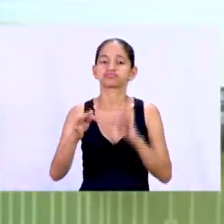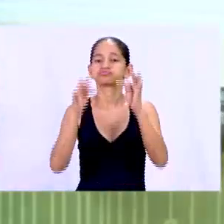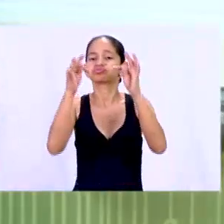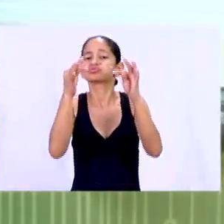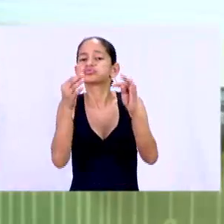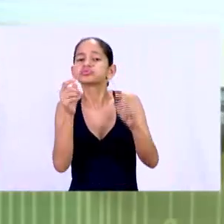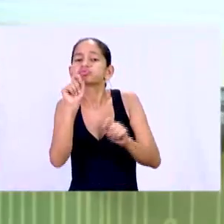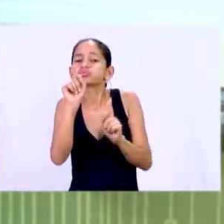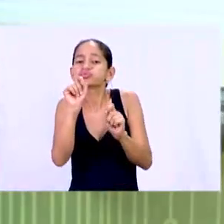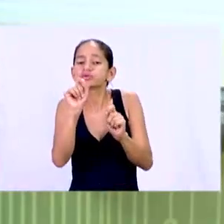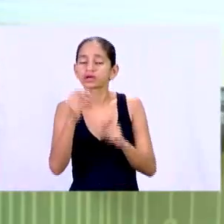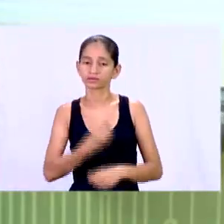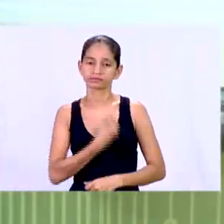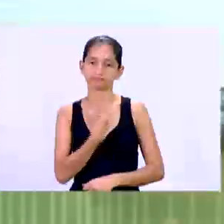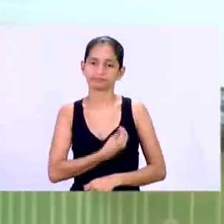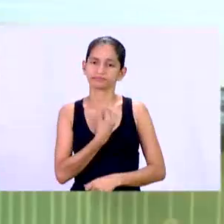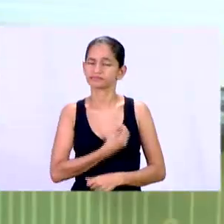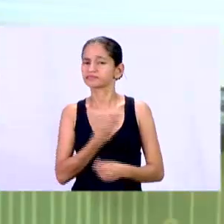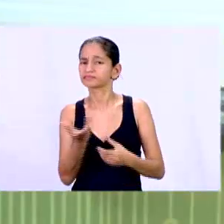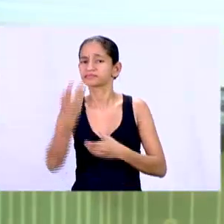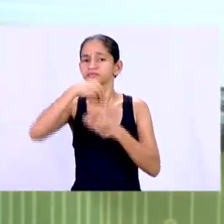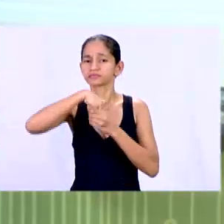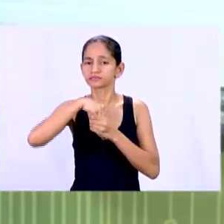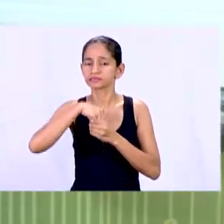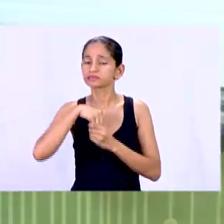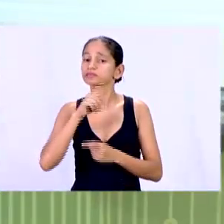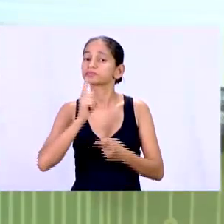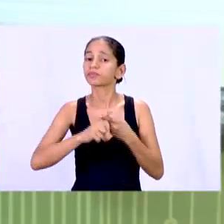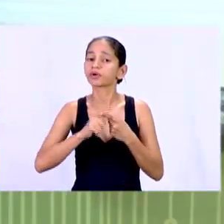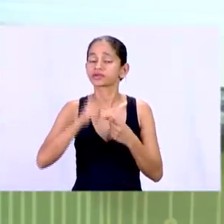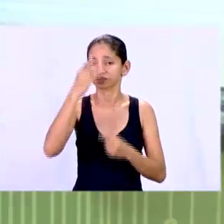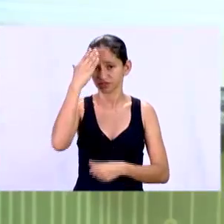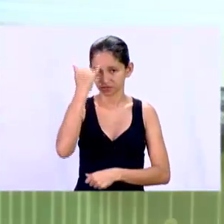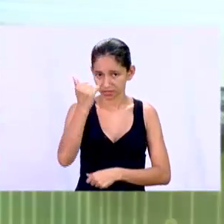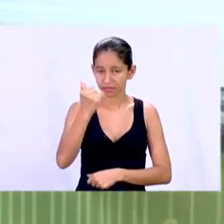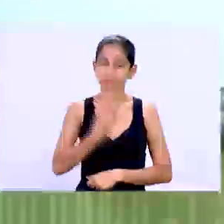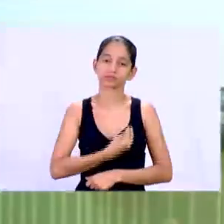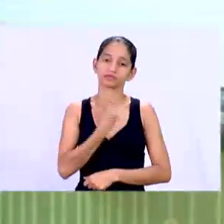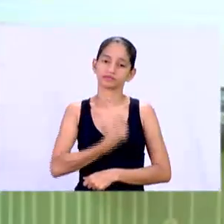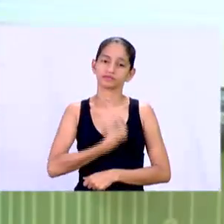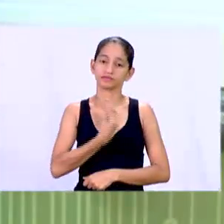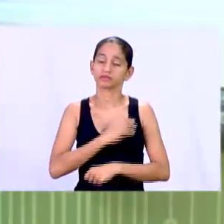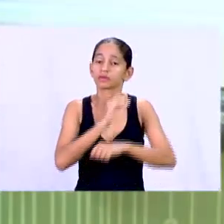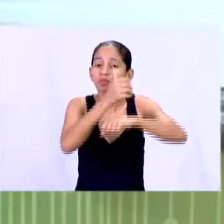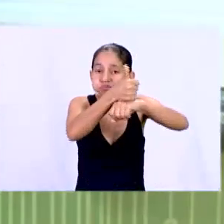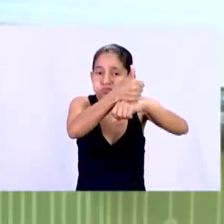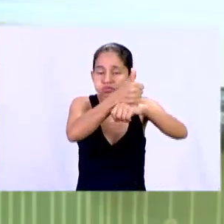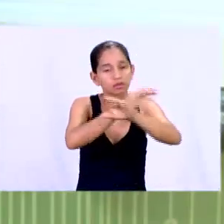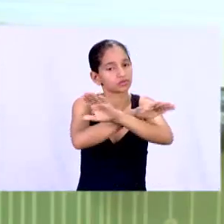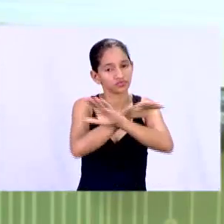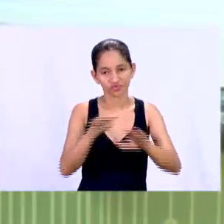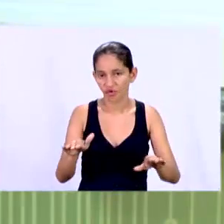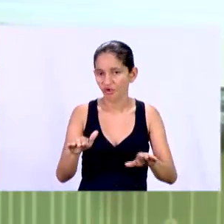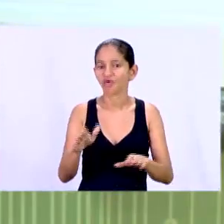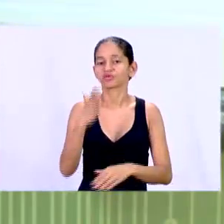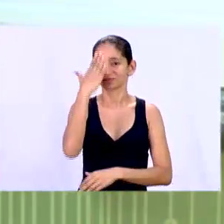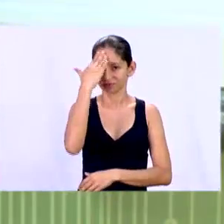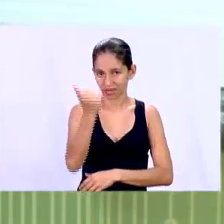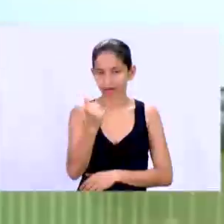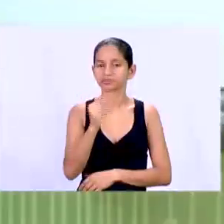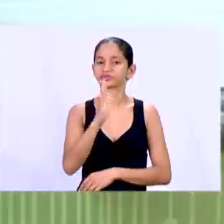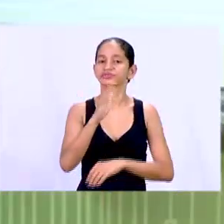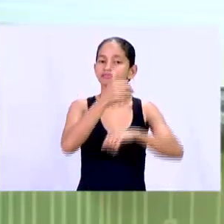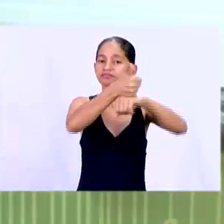tecnológicas na vida humana, né? Porque nós já sabemos que a vida é algo de maior valor que nós temos. E aí